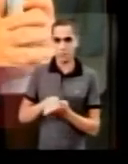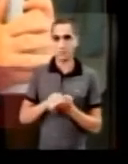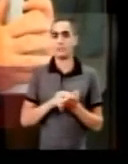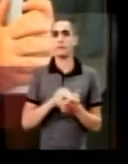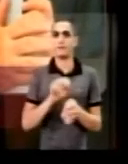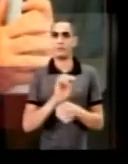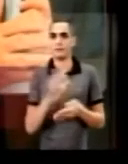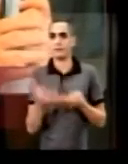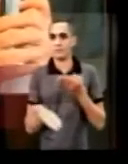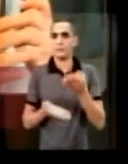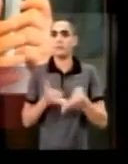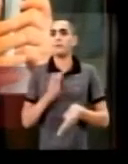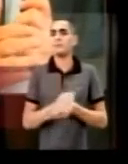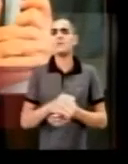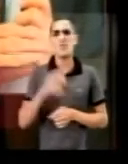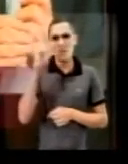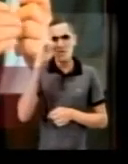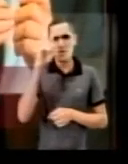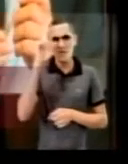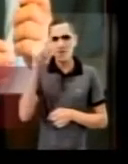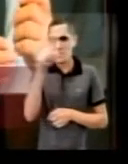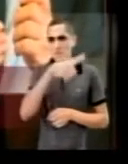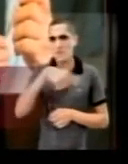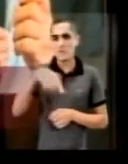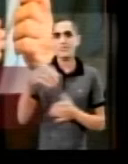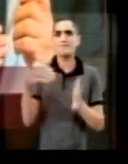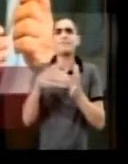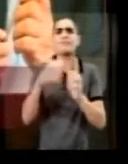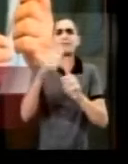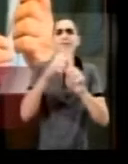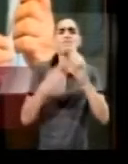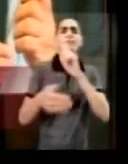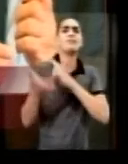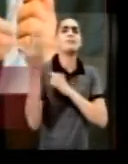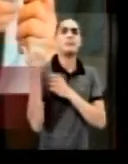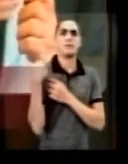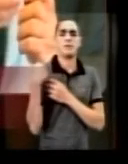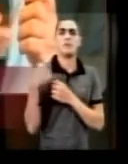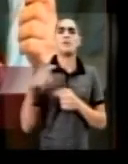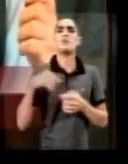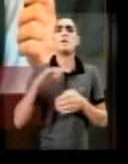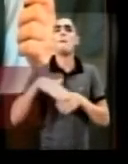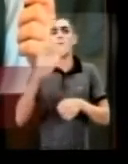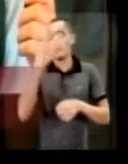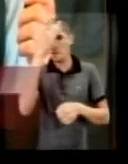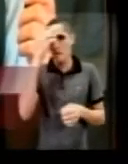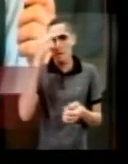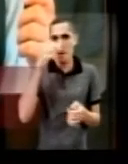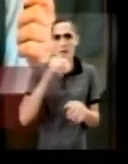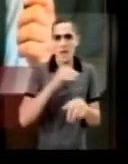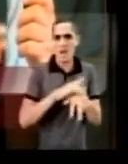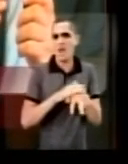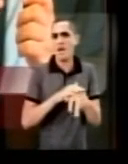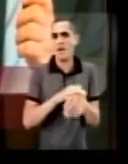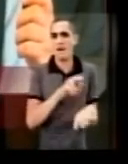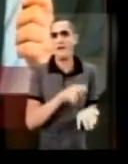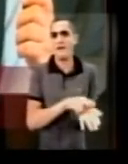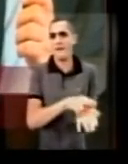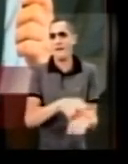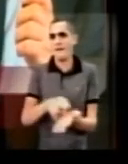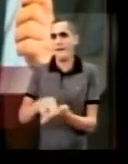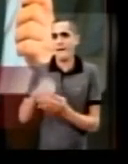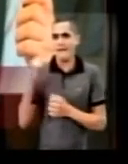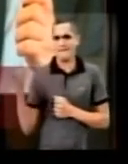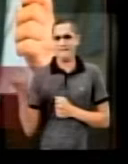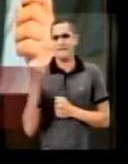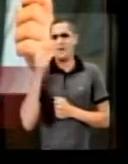mês atrás, nós tínhamos mais gente internados em UTI graves do que em